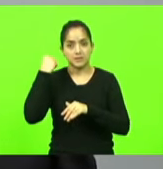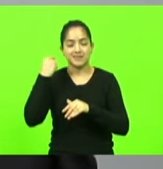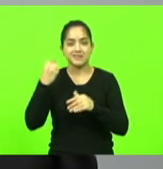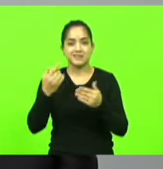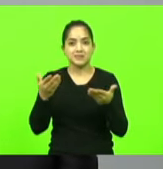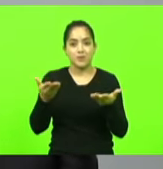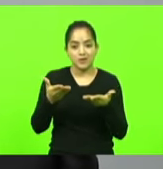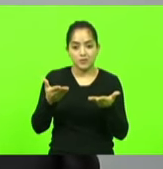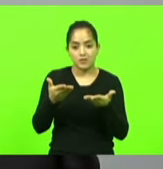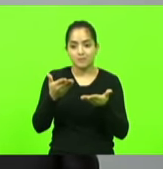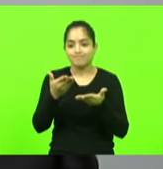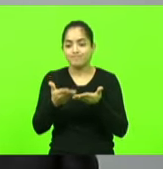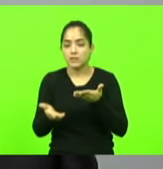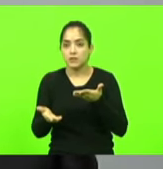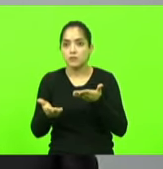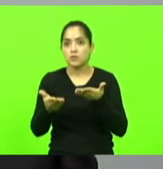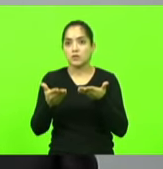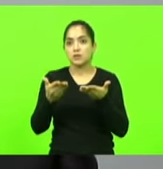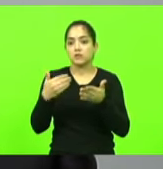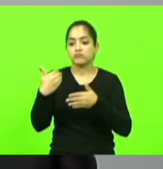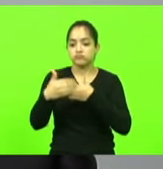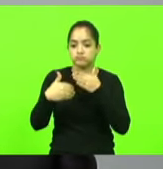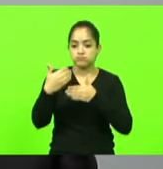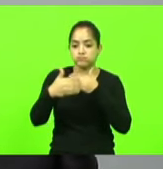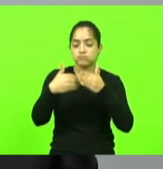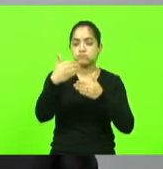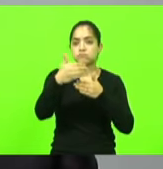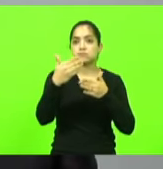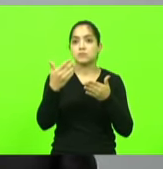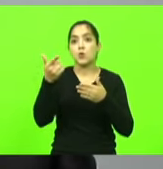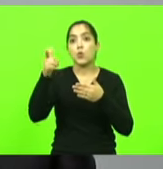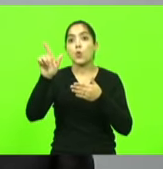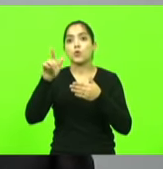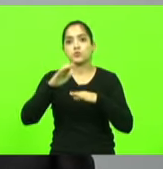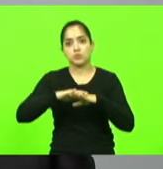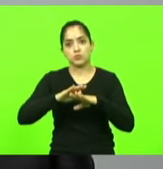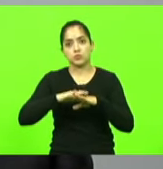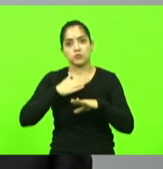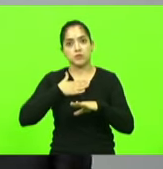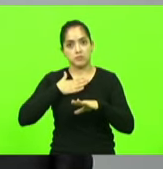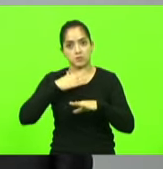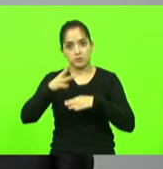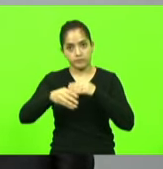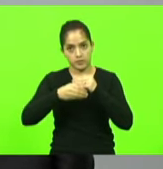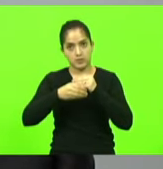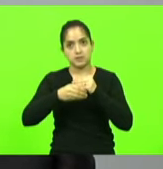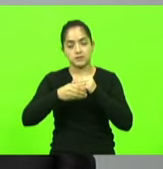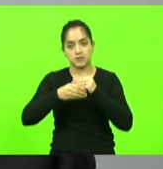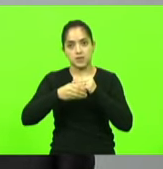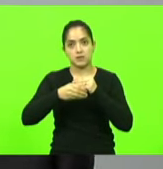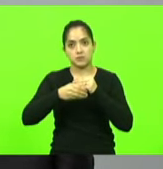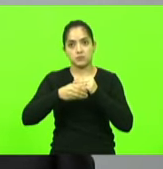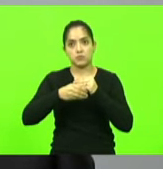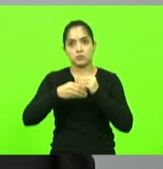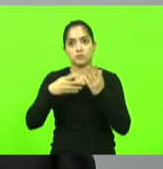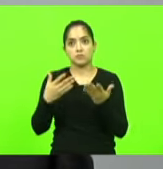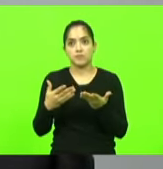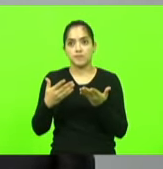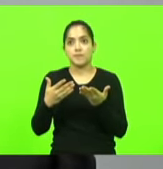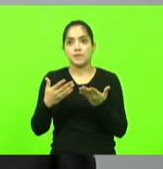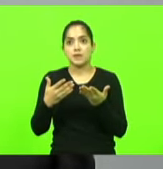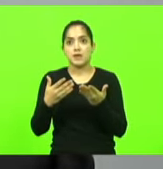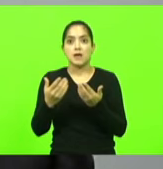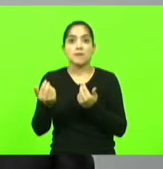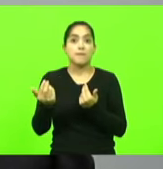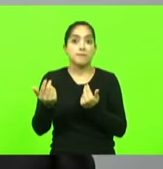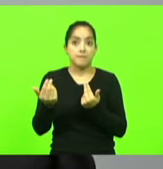objeto. O mesmo está tramitando um outro de minha autoria que foi anexado, num que é correlato, mas andam de